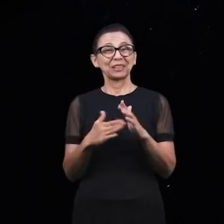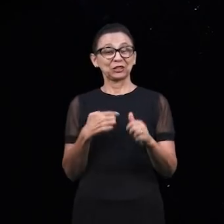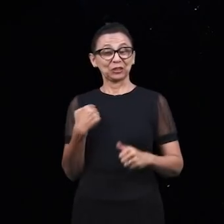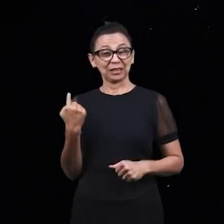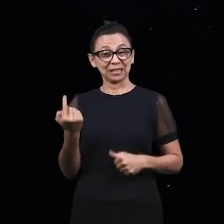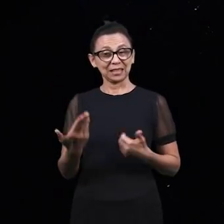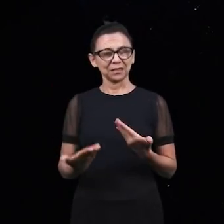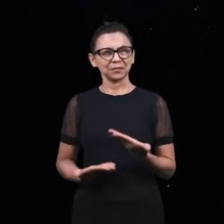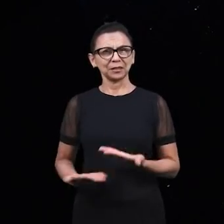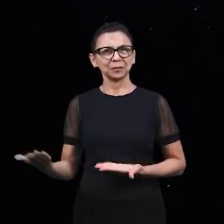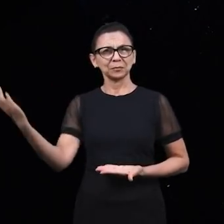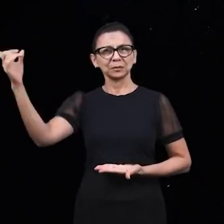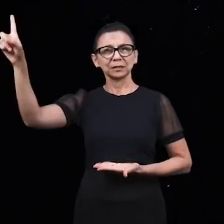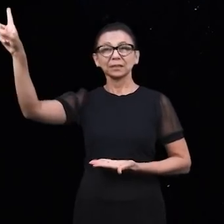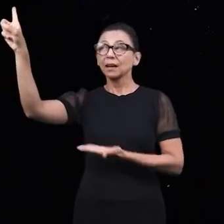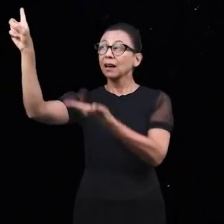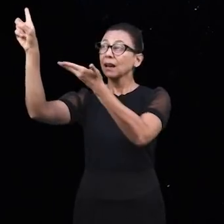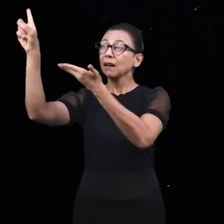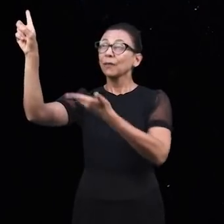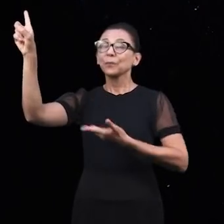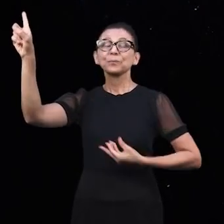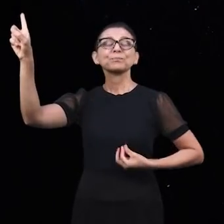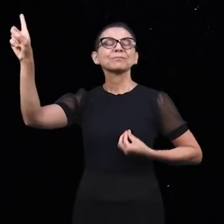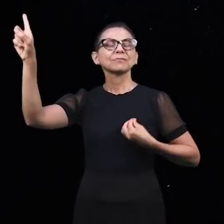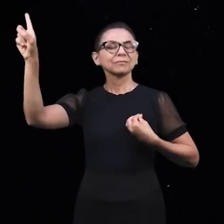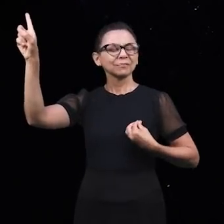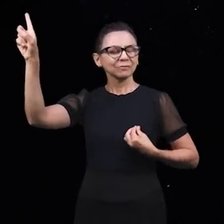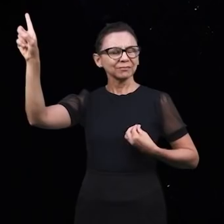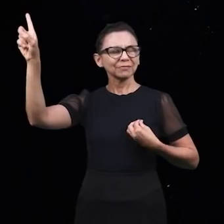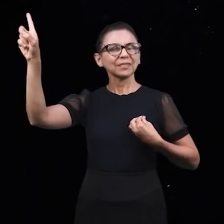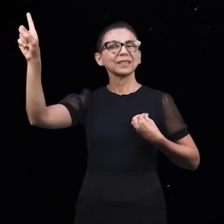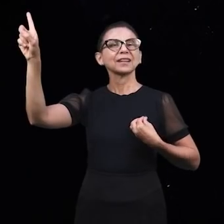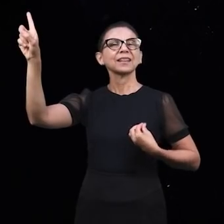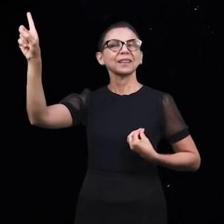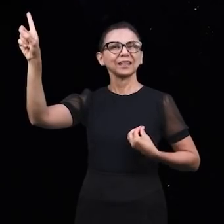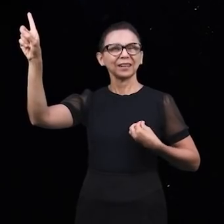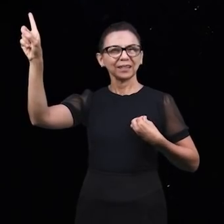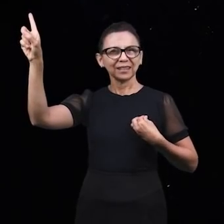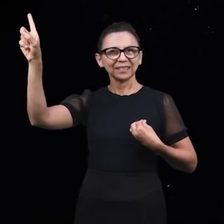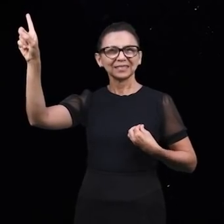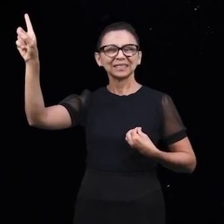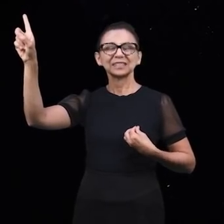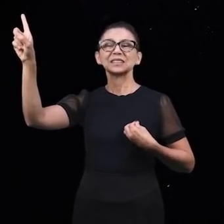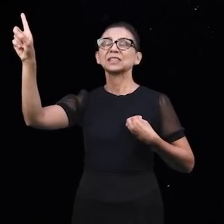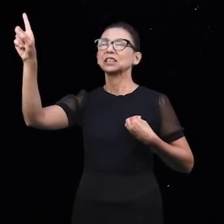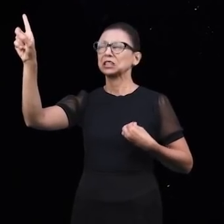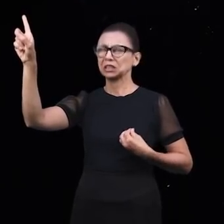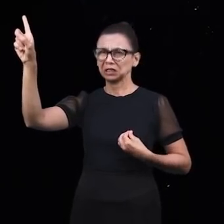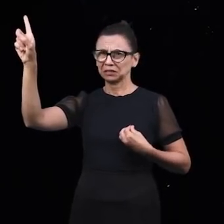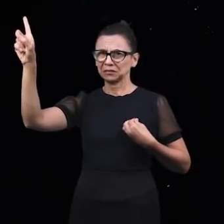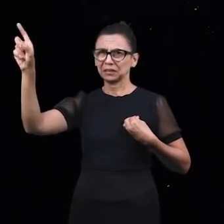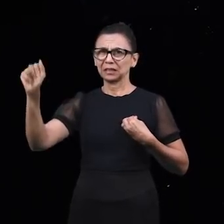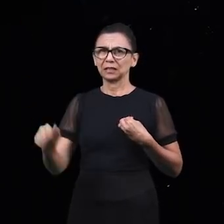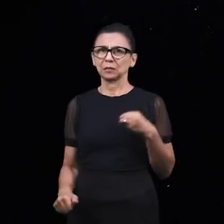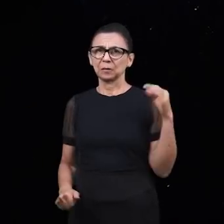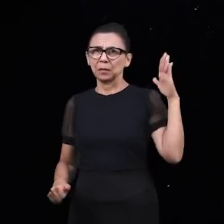Oh, aleluia, nós servimos a um Deus vivo